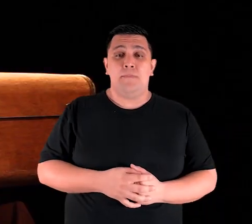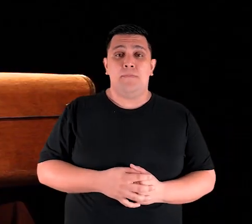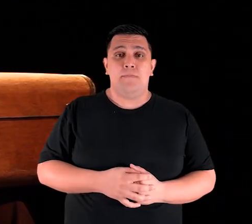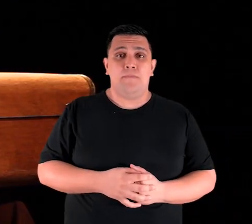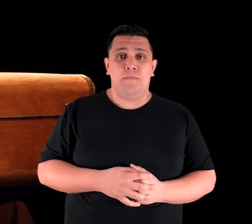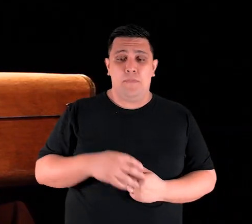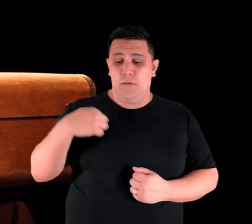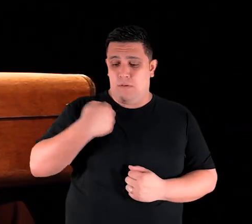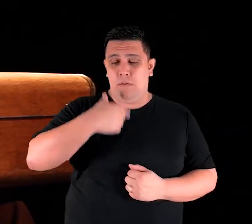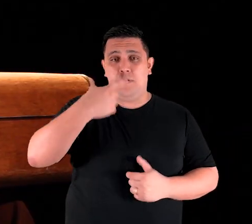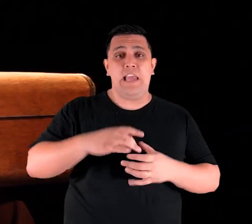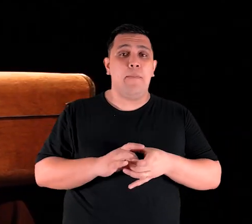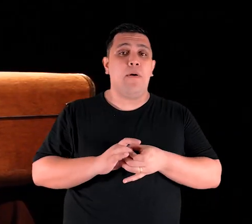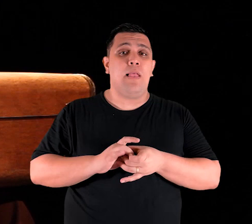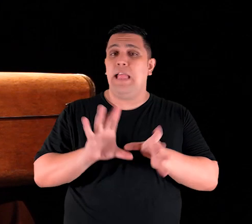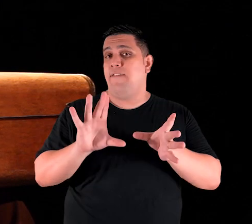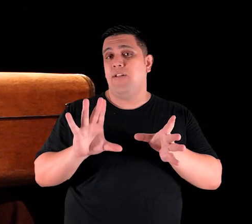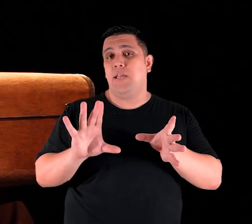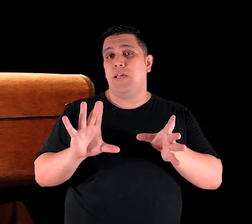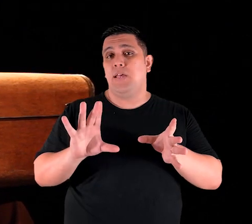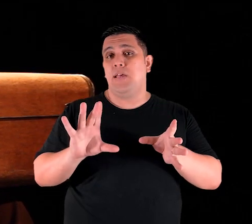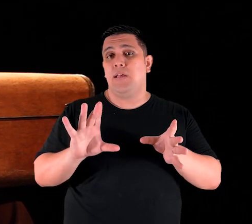de ser livre.